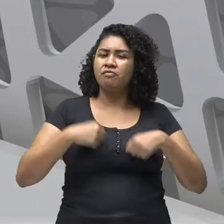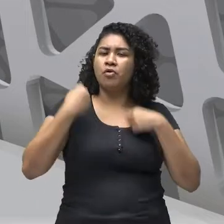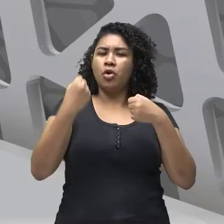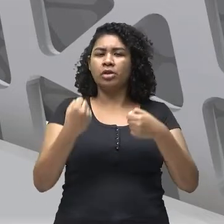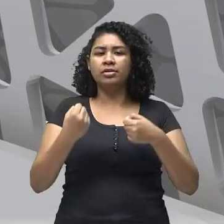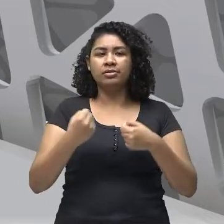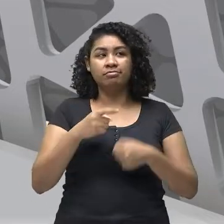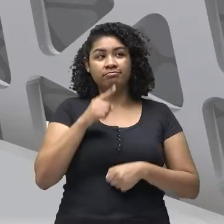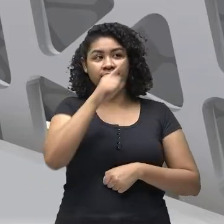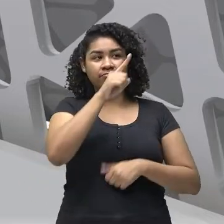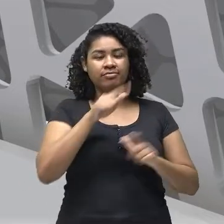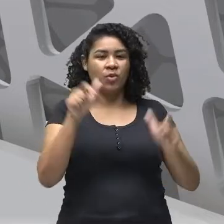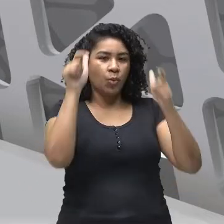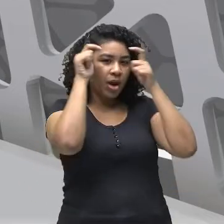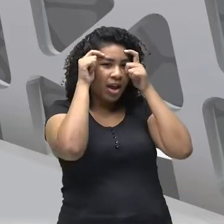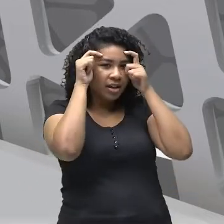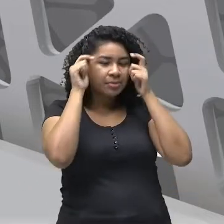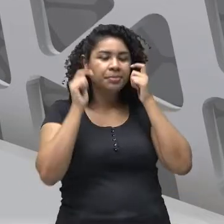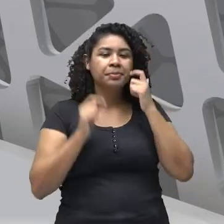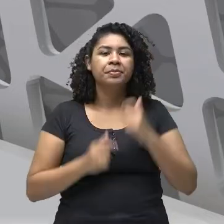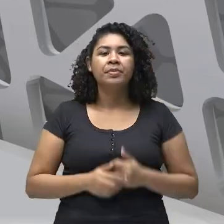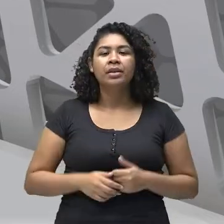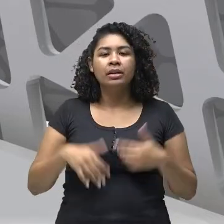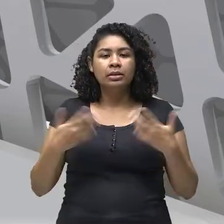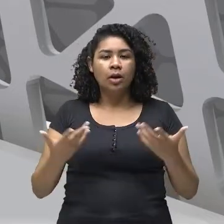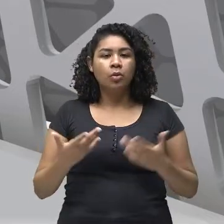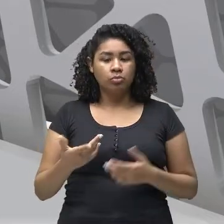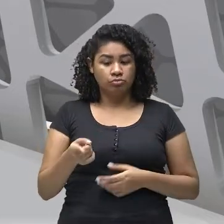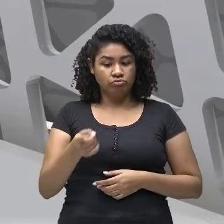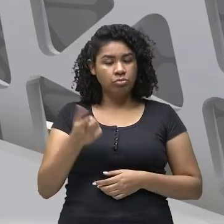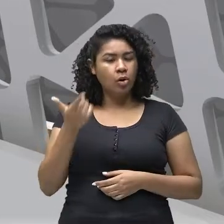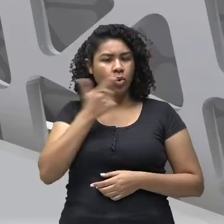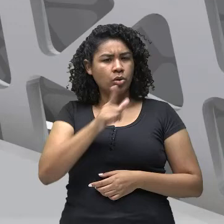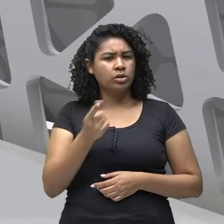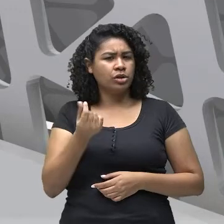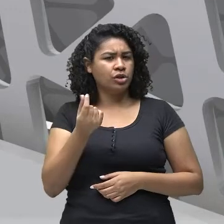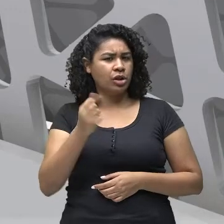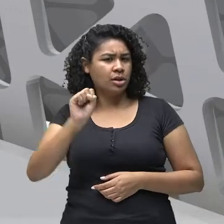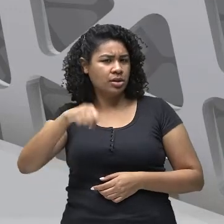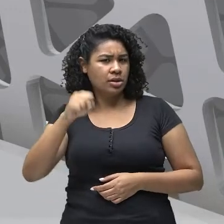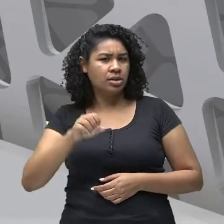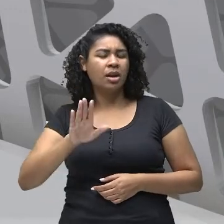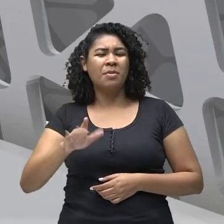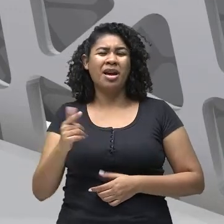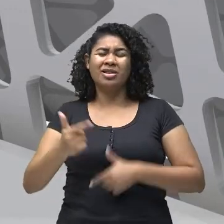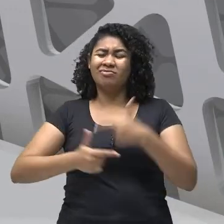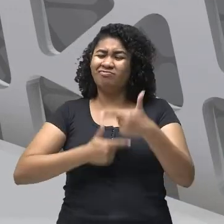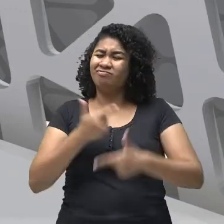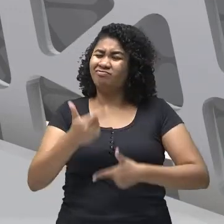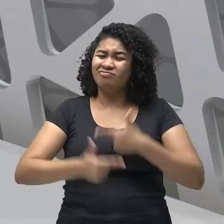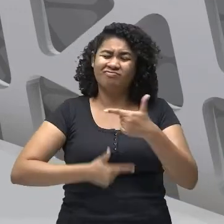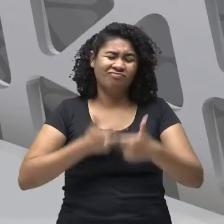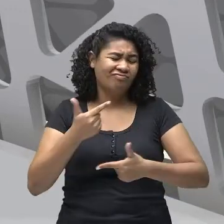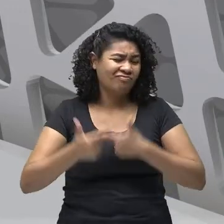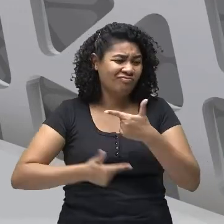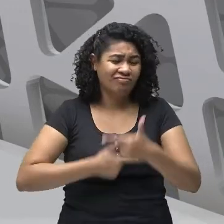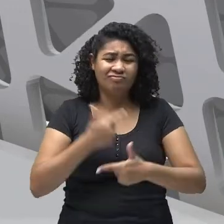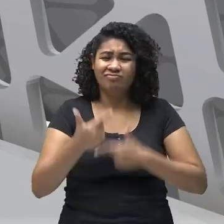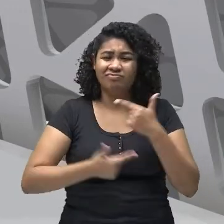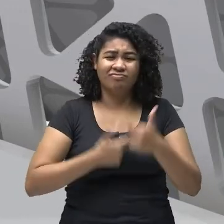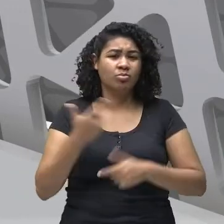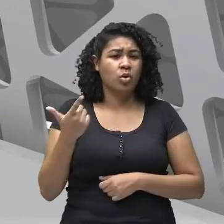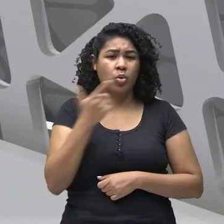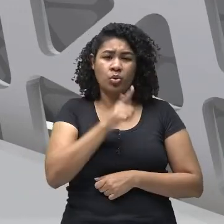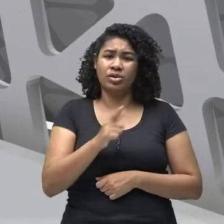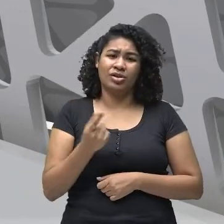Ou seja, dinheiro ela estava ganhando, mas tinha muito custo para conseguir fazer isso, porque